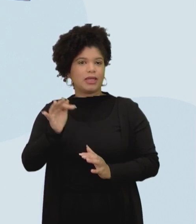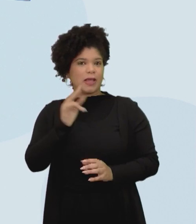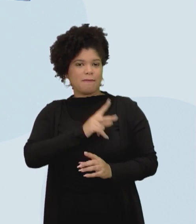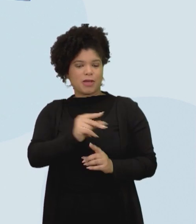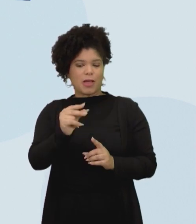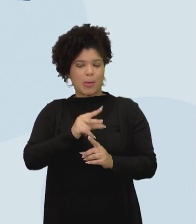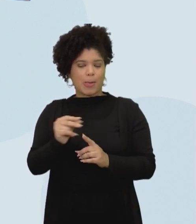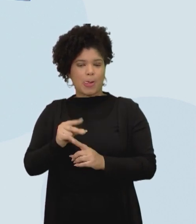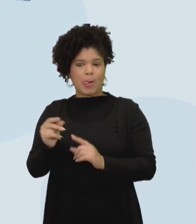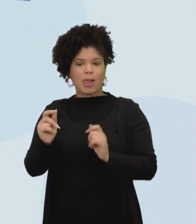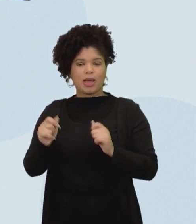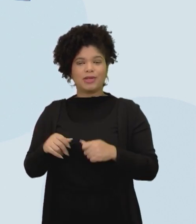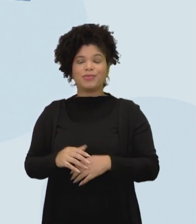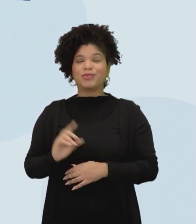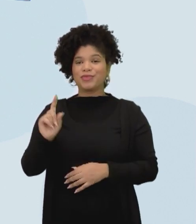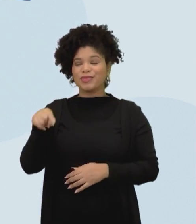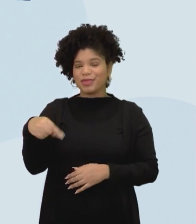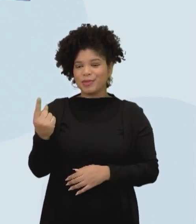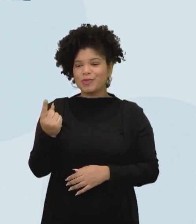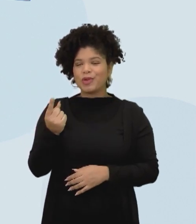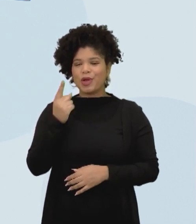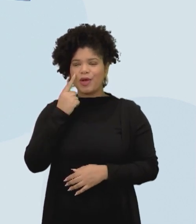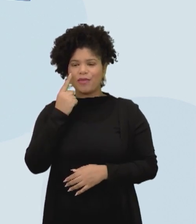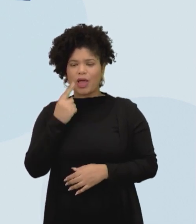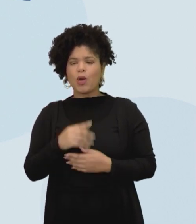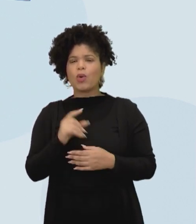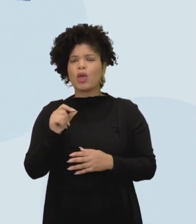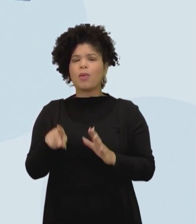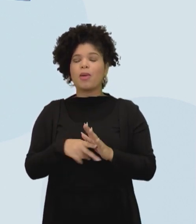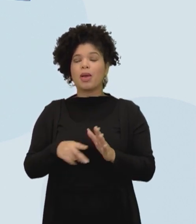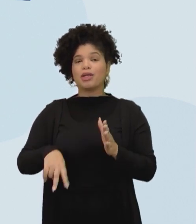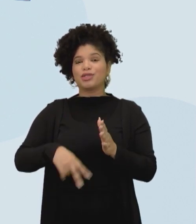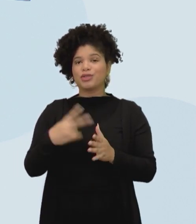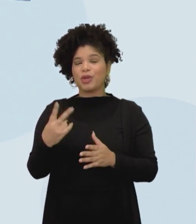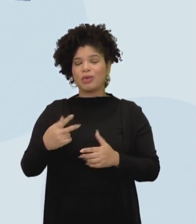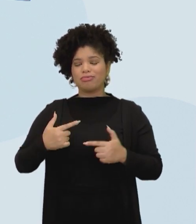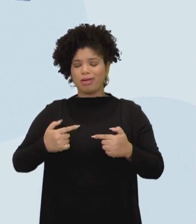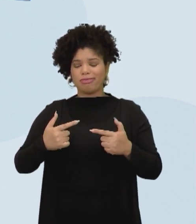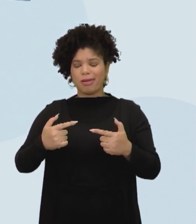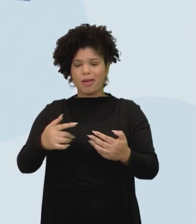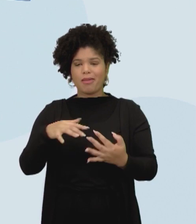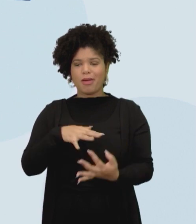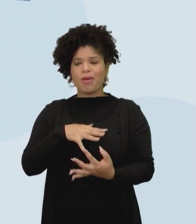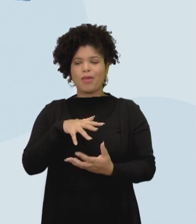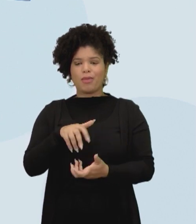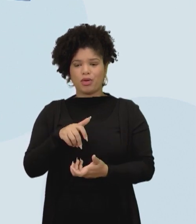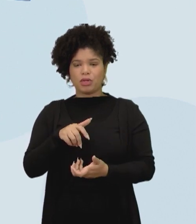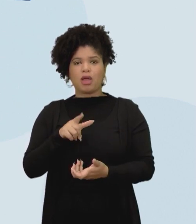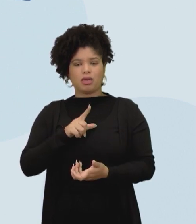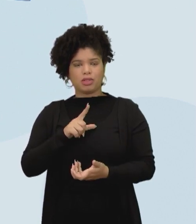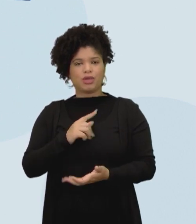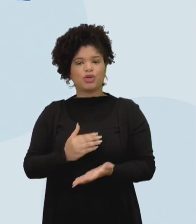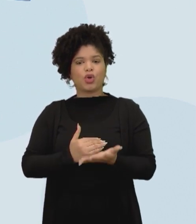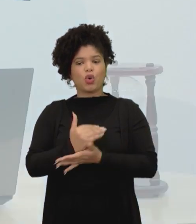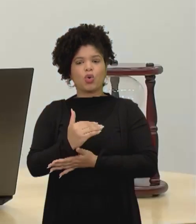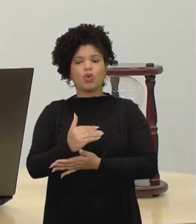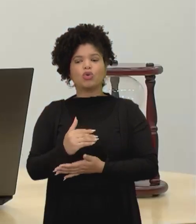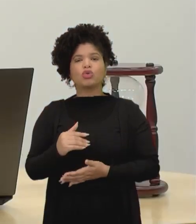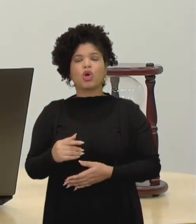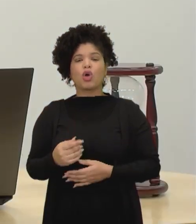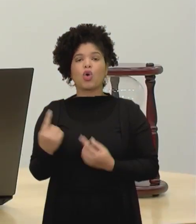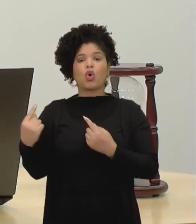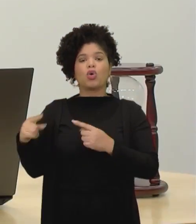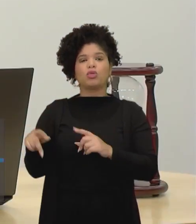a gente vai ter a gente tem aí na Segunda Guerra Mundial, acontece bem no comecinho da Segunda Guerra Mundial, o atentado